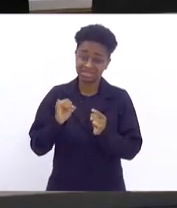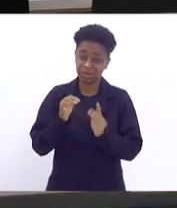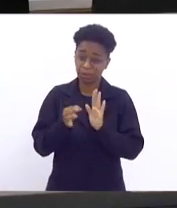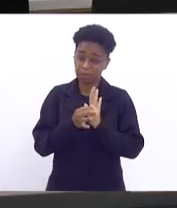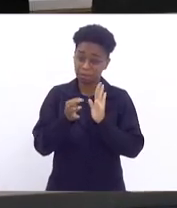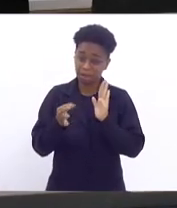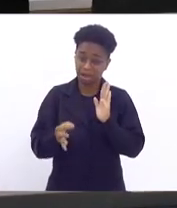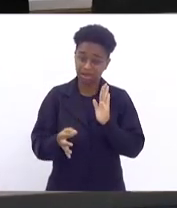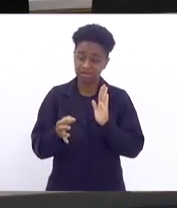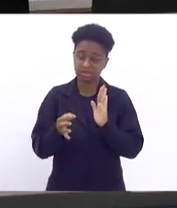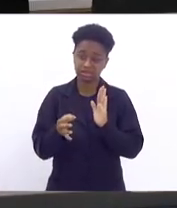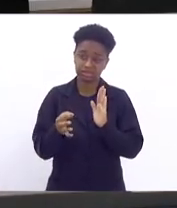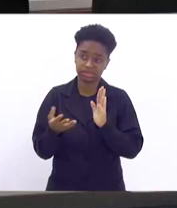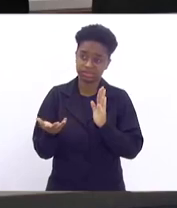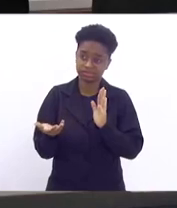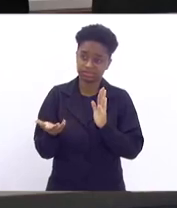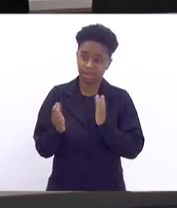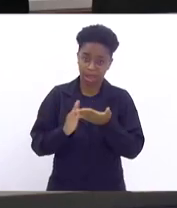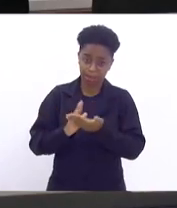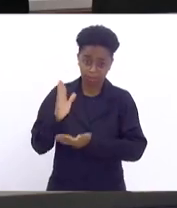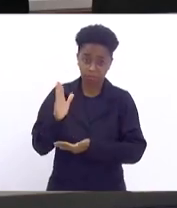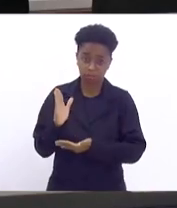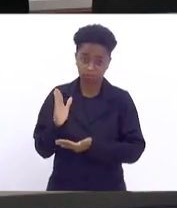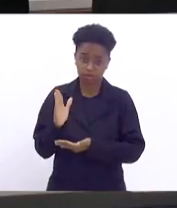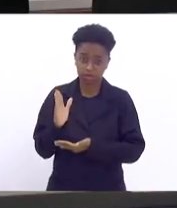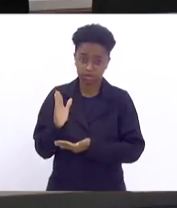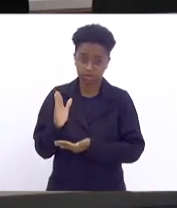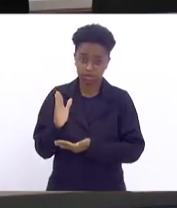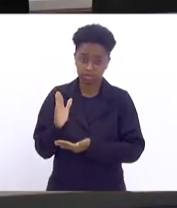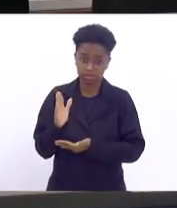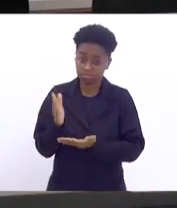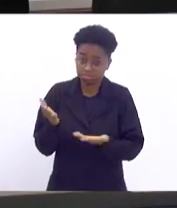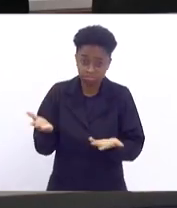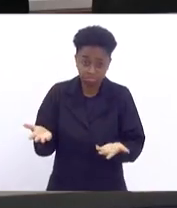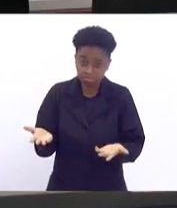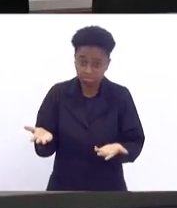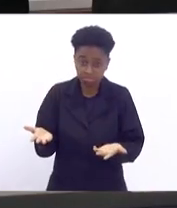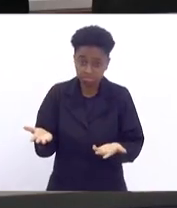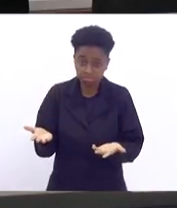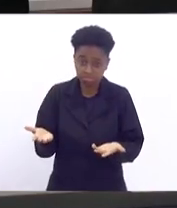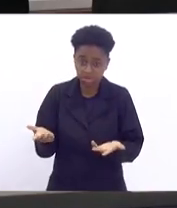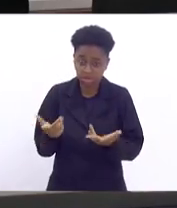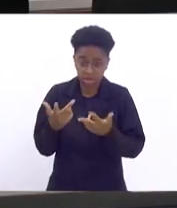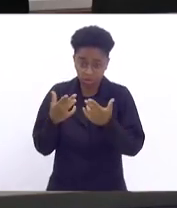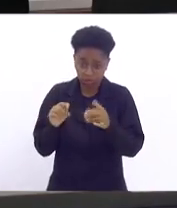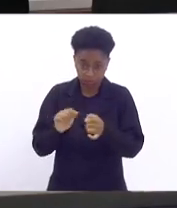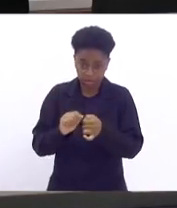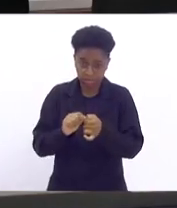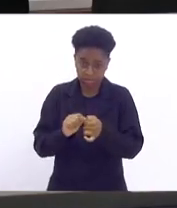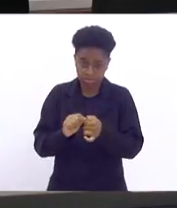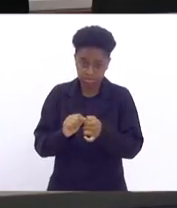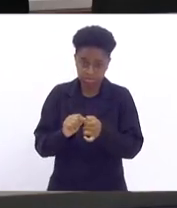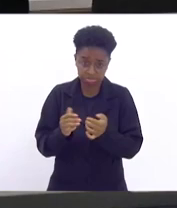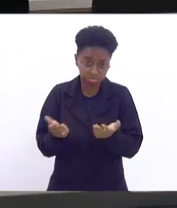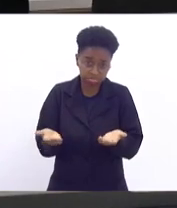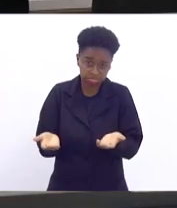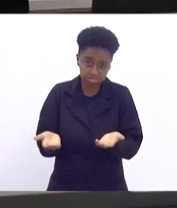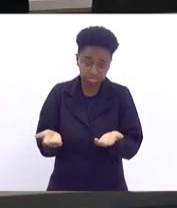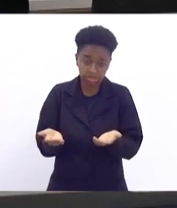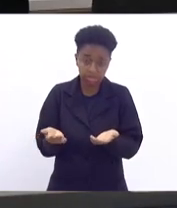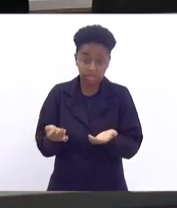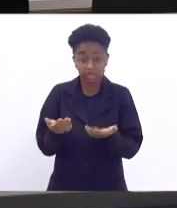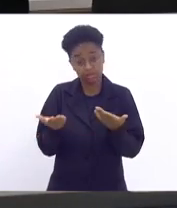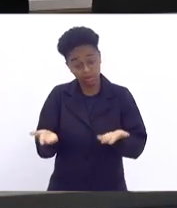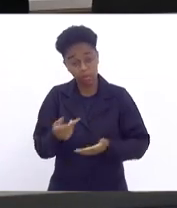ser aprovado ipsis líderes qual ele foi feito tal qual foi feito que